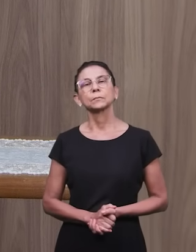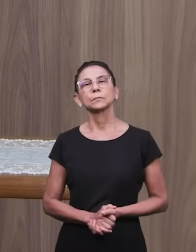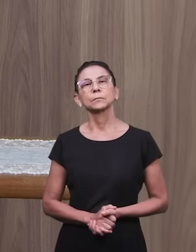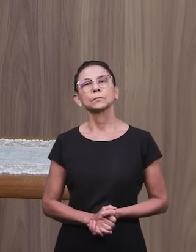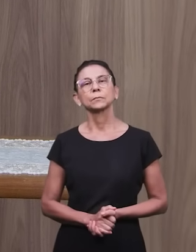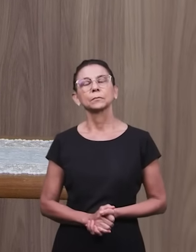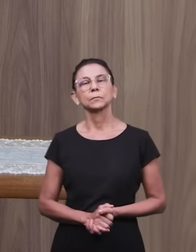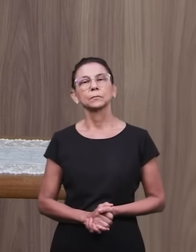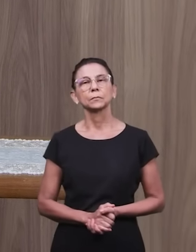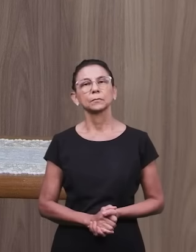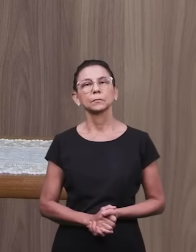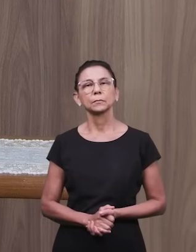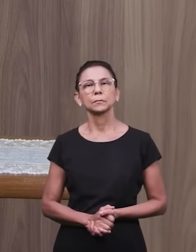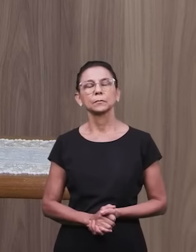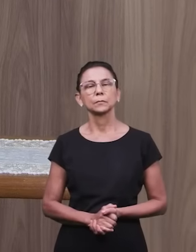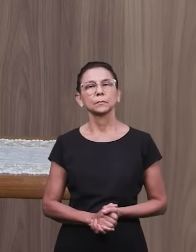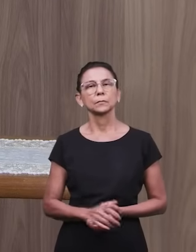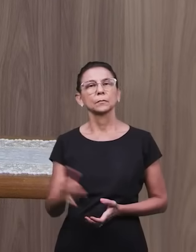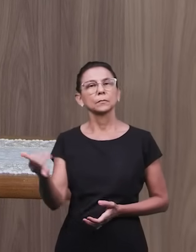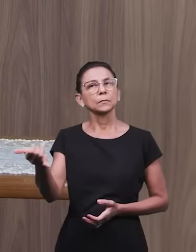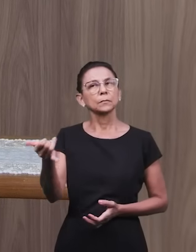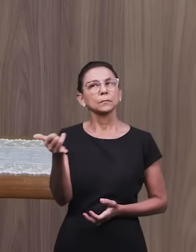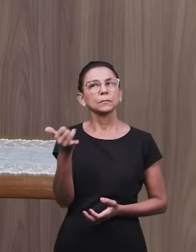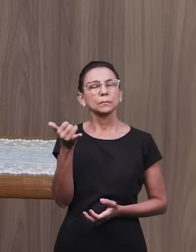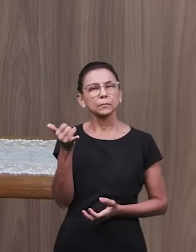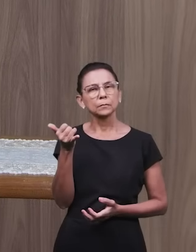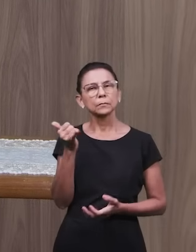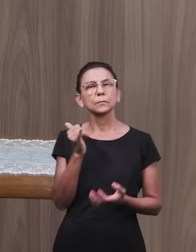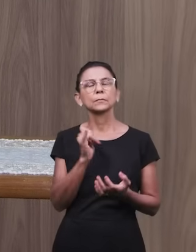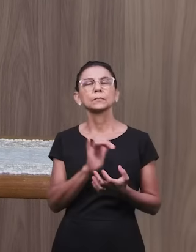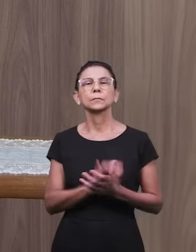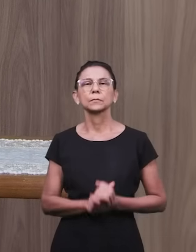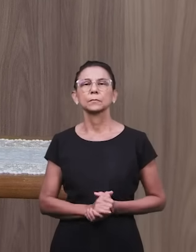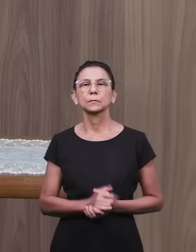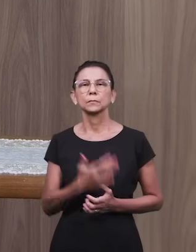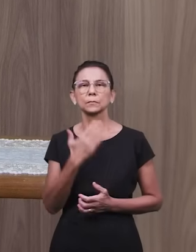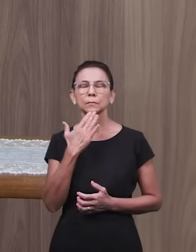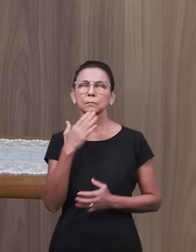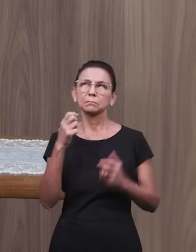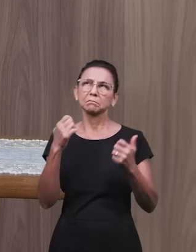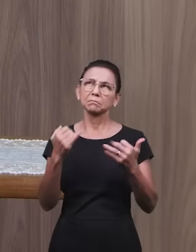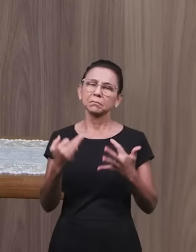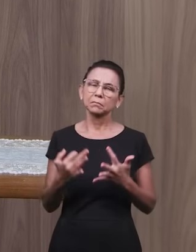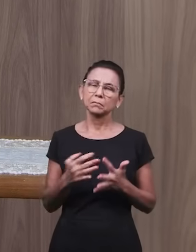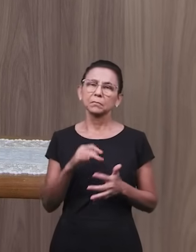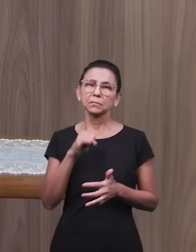Code, onde você pode ligar, pedir uma assistência,